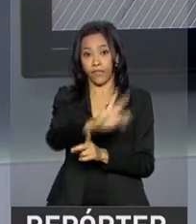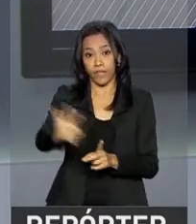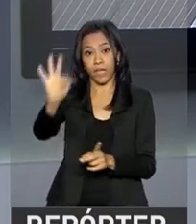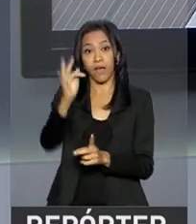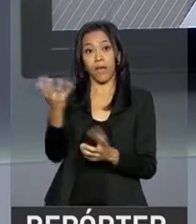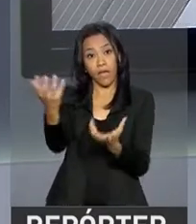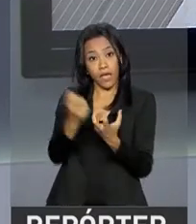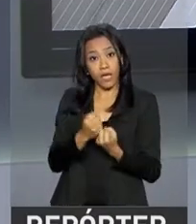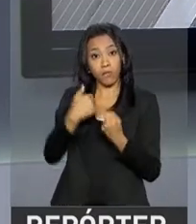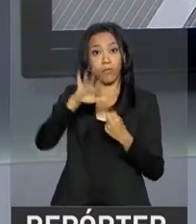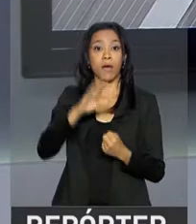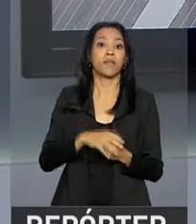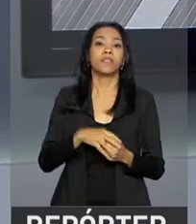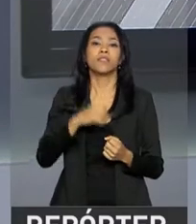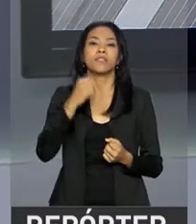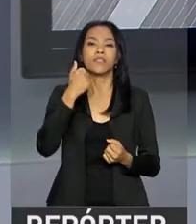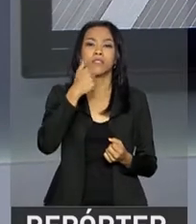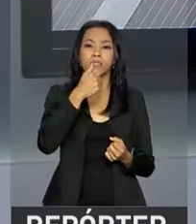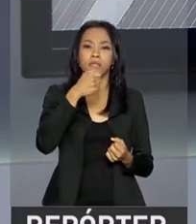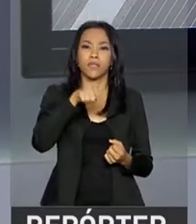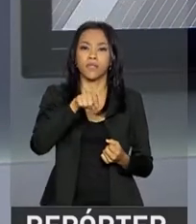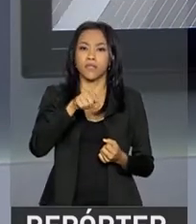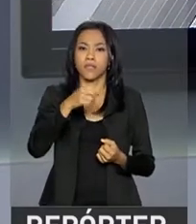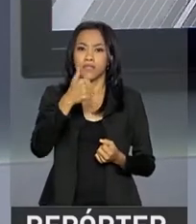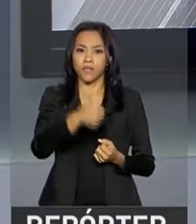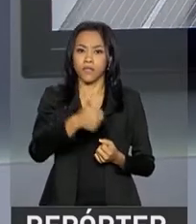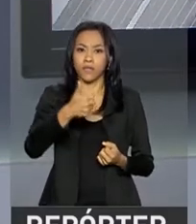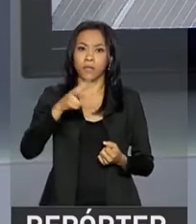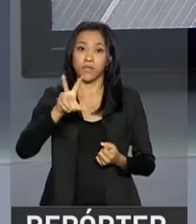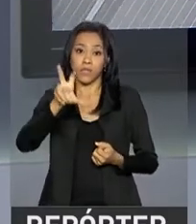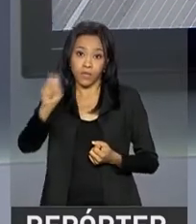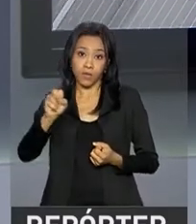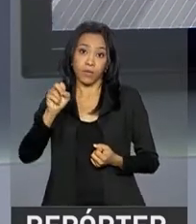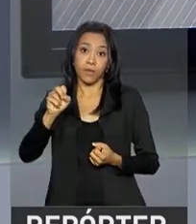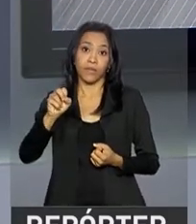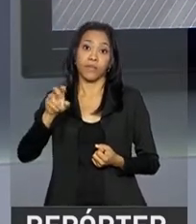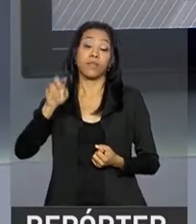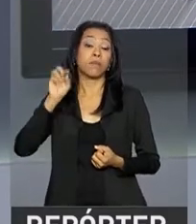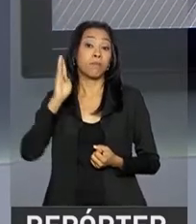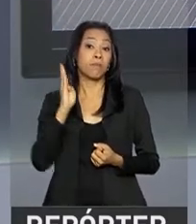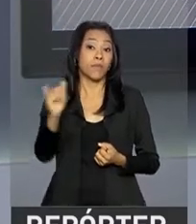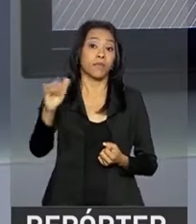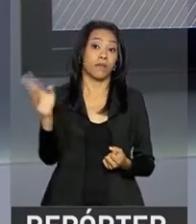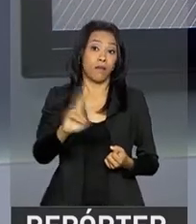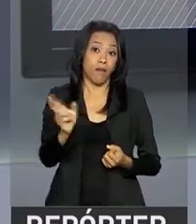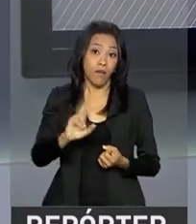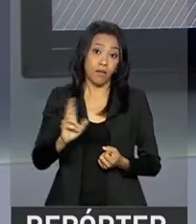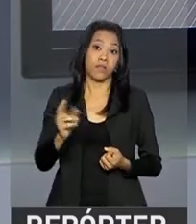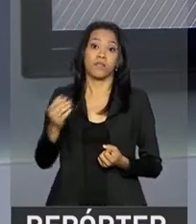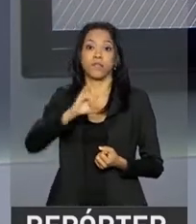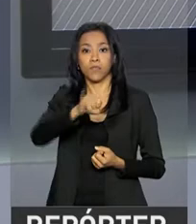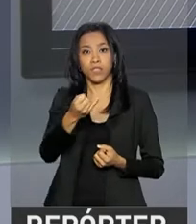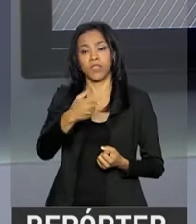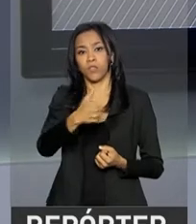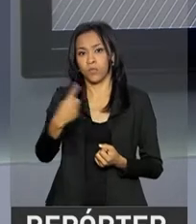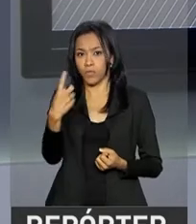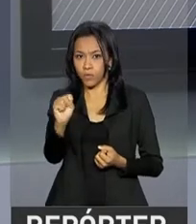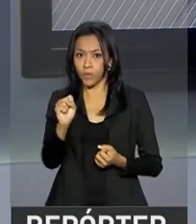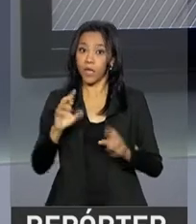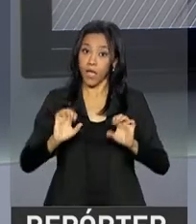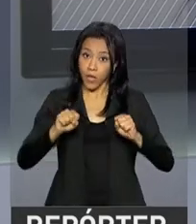de reais somente no mês de janeiro de 2018 a movimentação na economia ea recuperação de créditos tributários